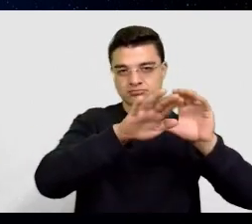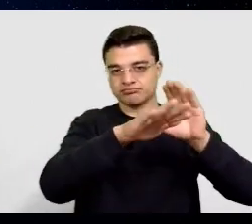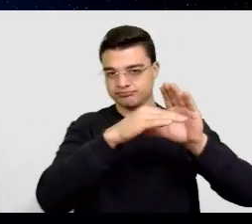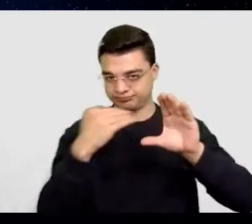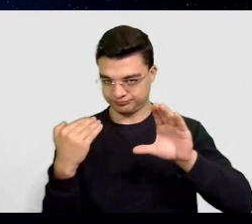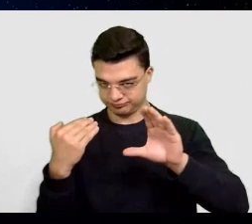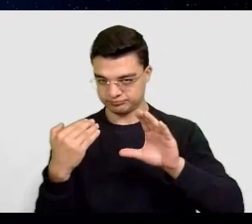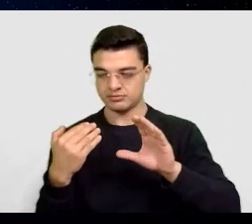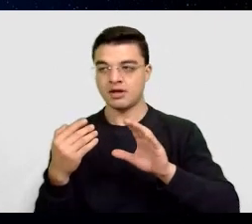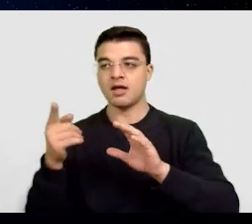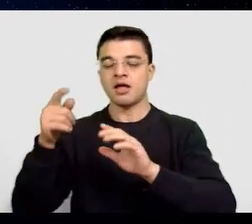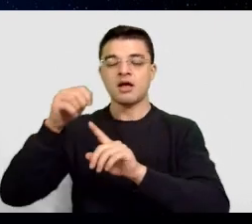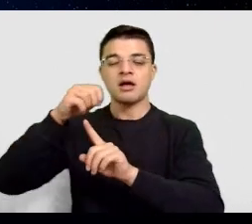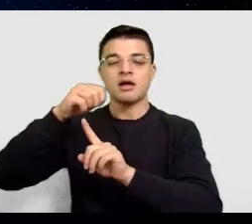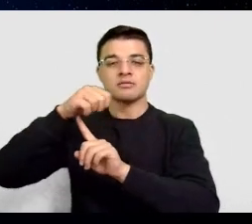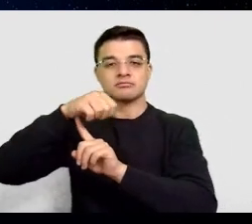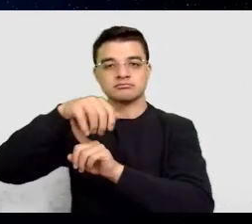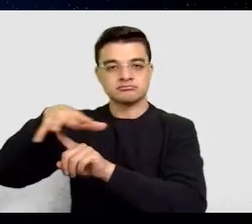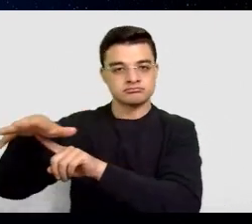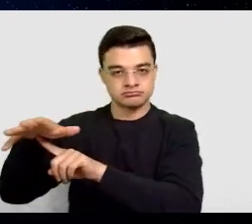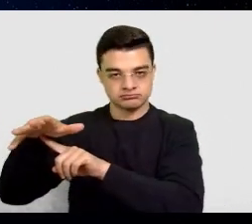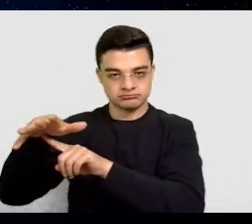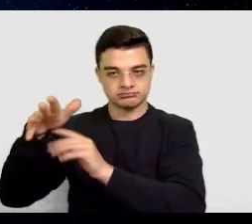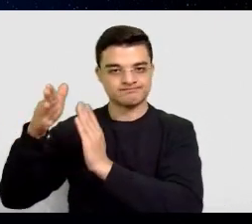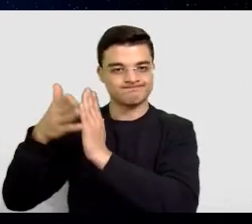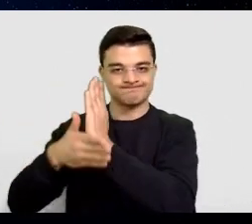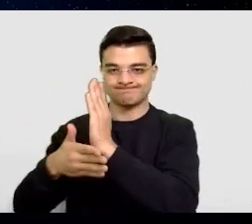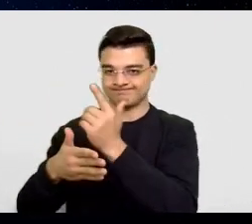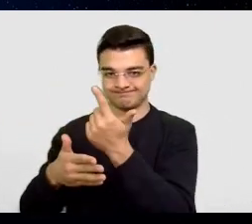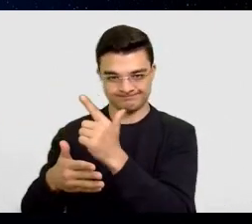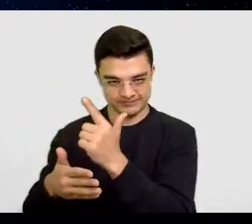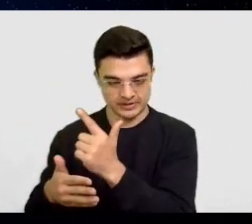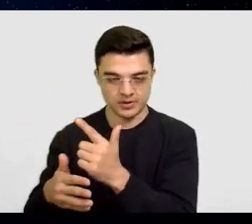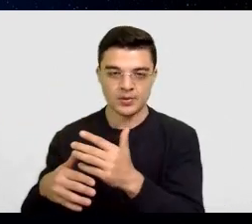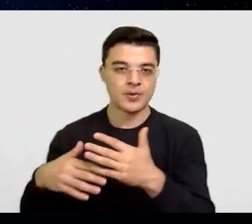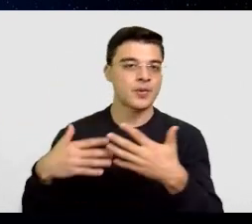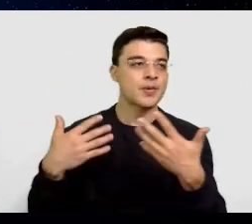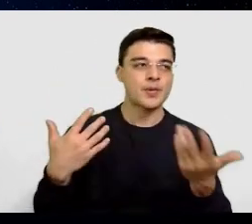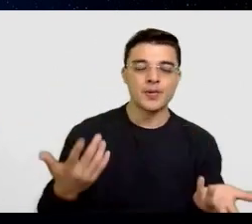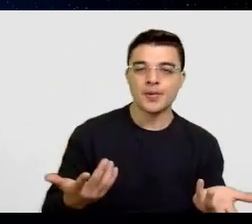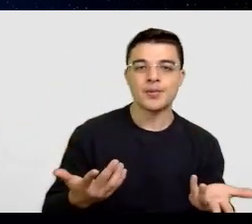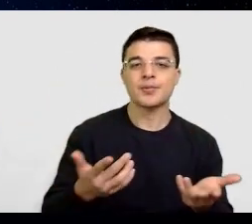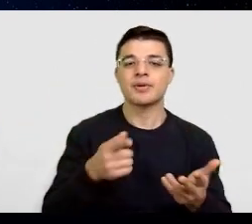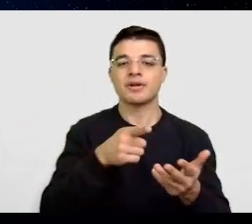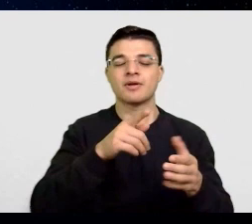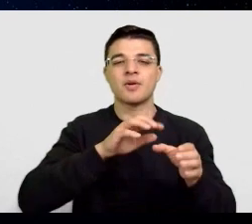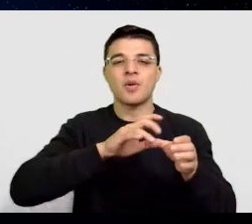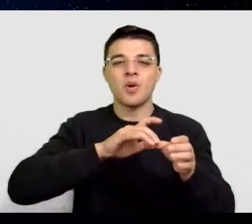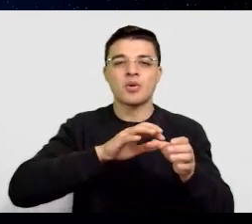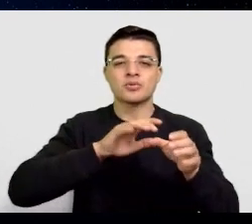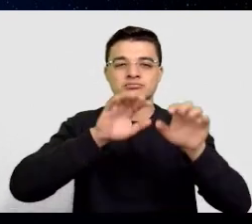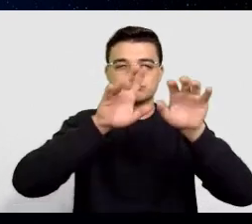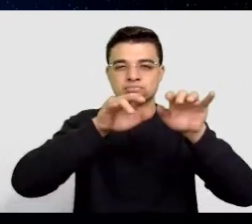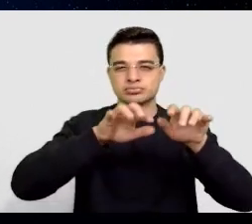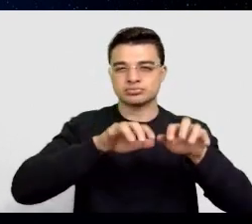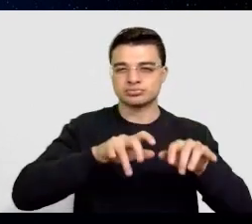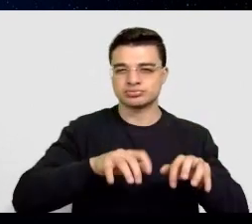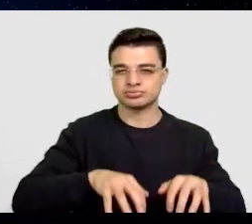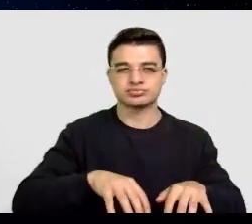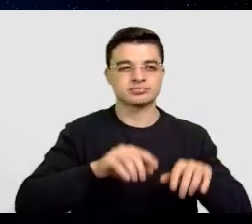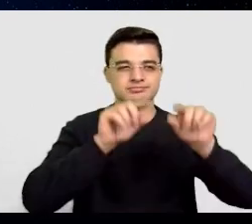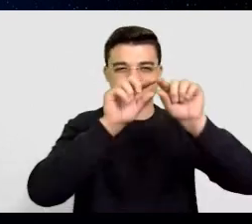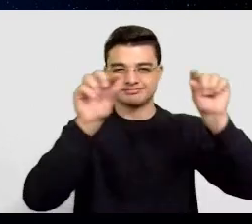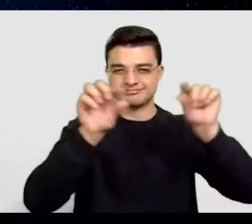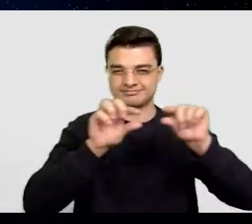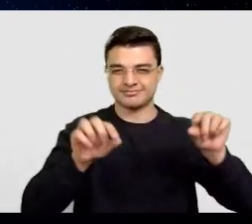implementou uma validação que tem alguma falha, seja lógica ali no código, né, por exemplo, uma falha de regex,